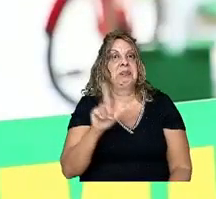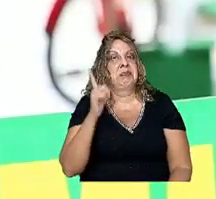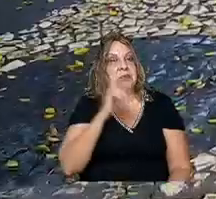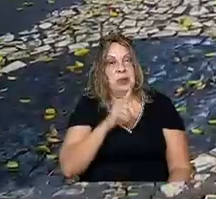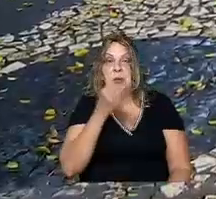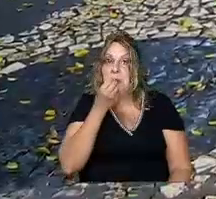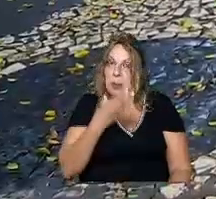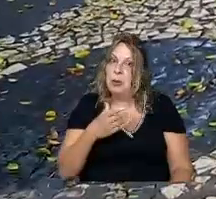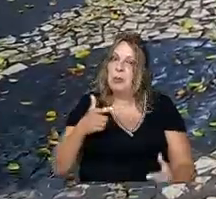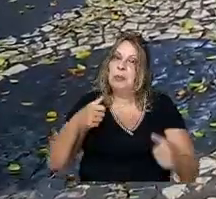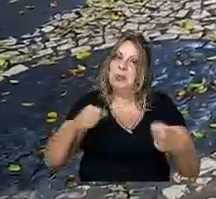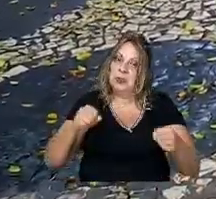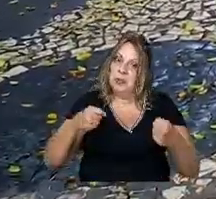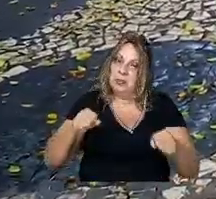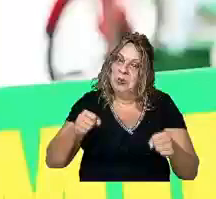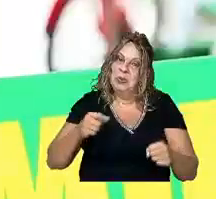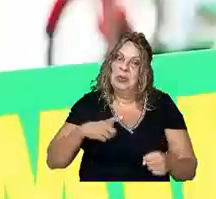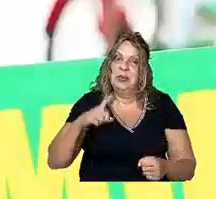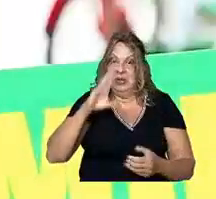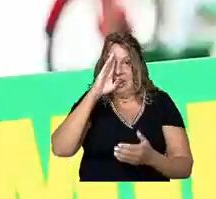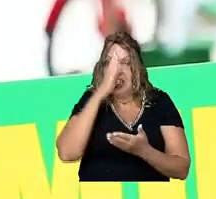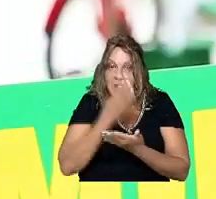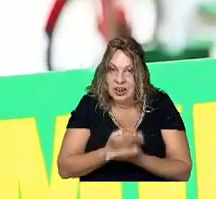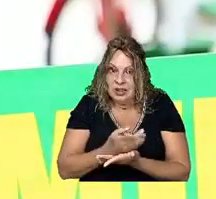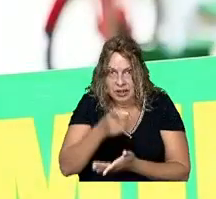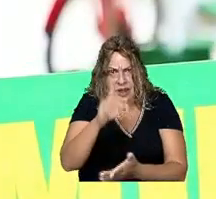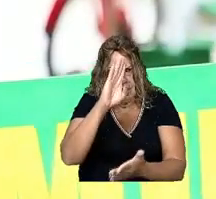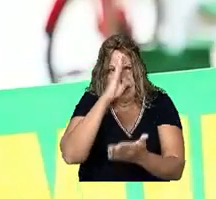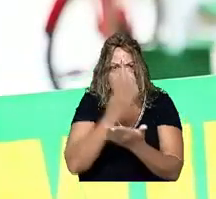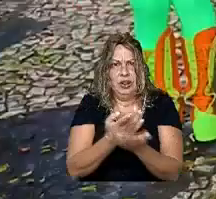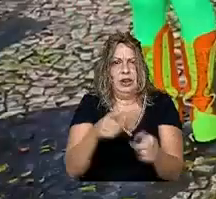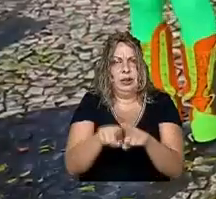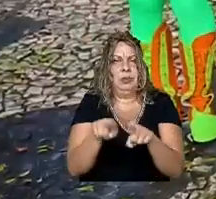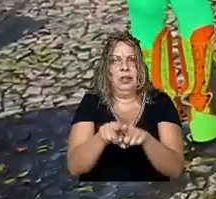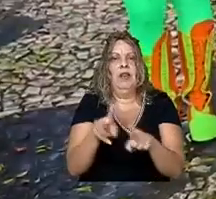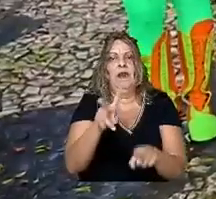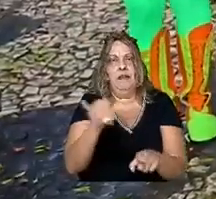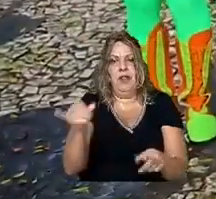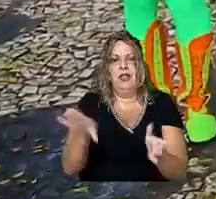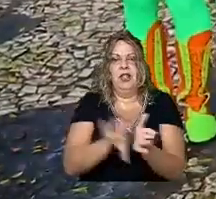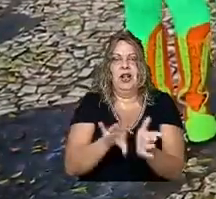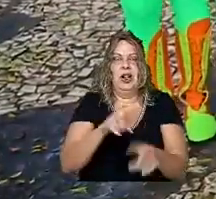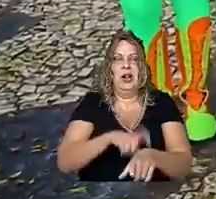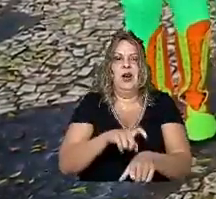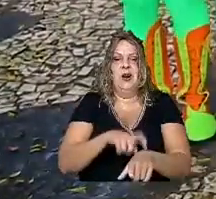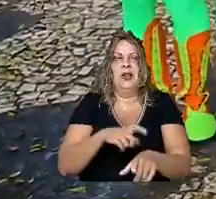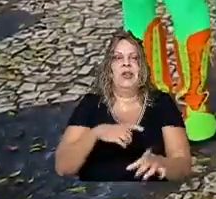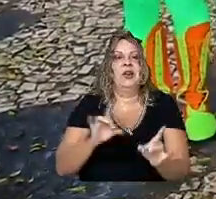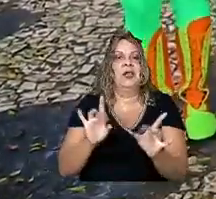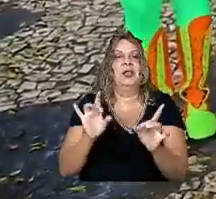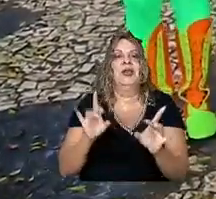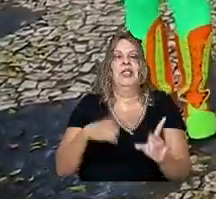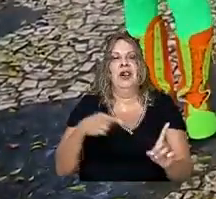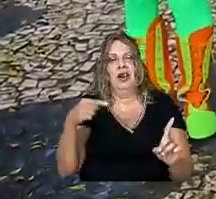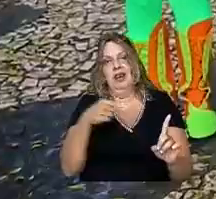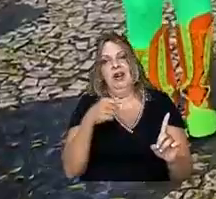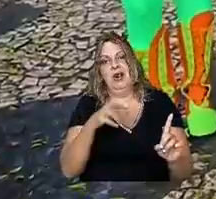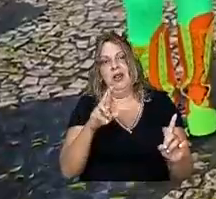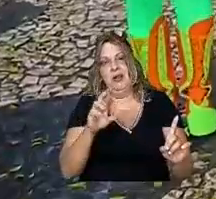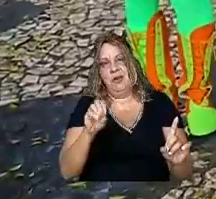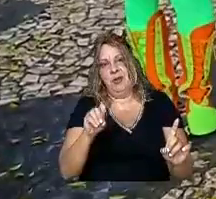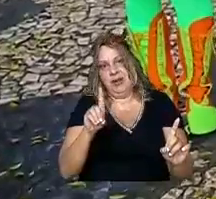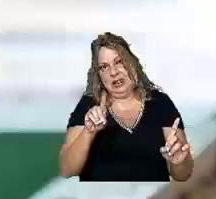muito bom. Então, do mesmo jeito que eu acreditei, acredito que vai chegar a sua hora. O promotor pé quente foi o Rodrigo, da